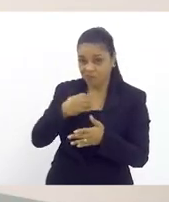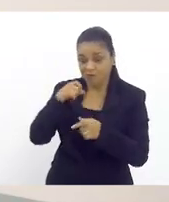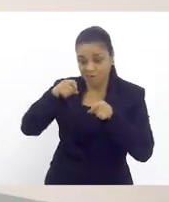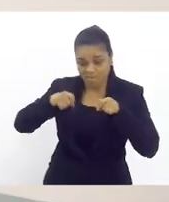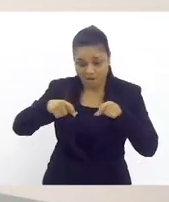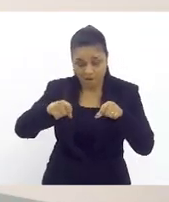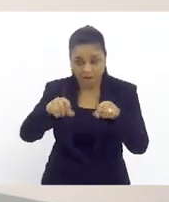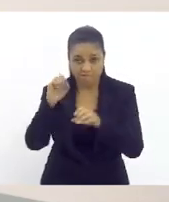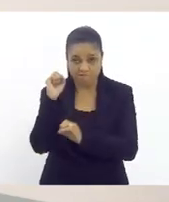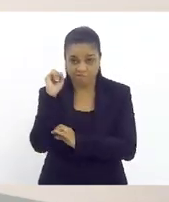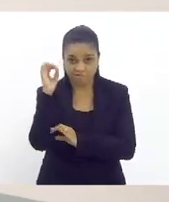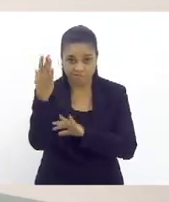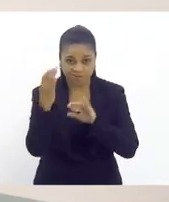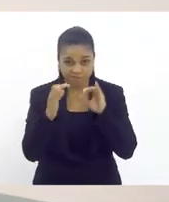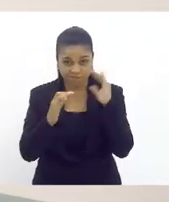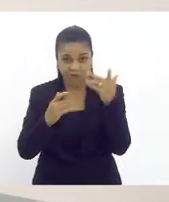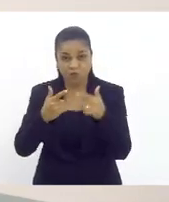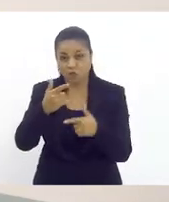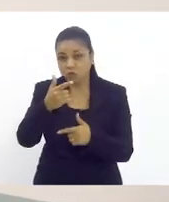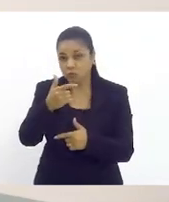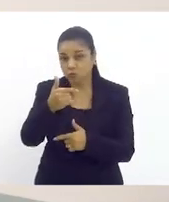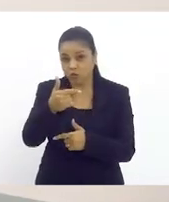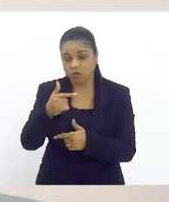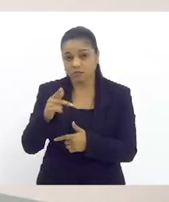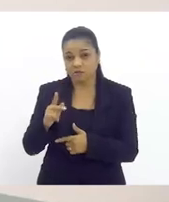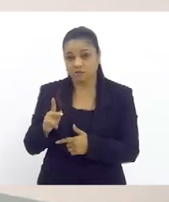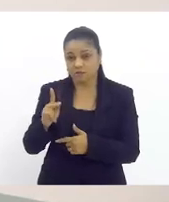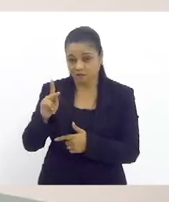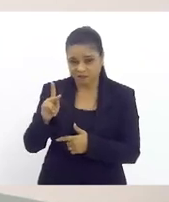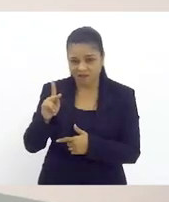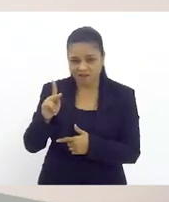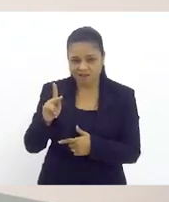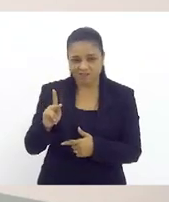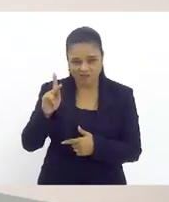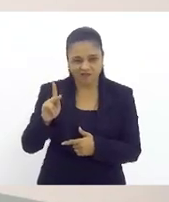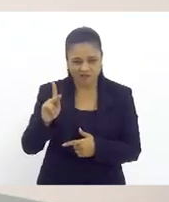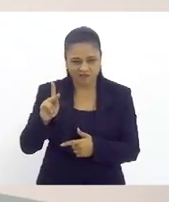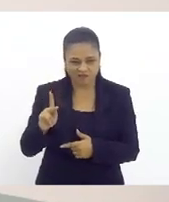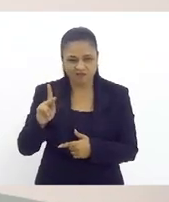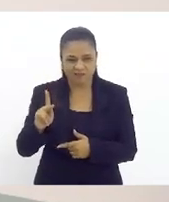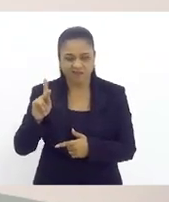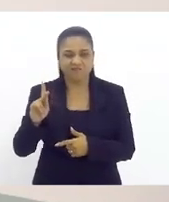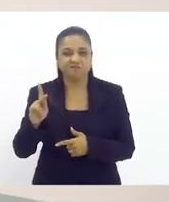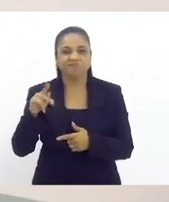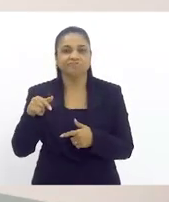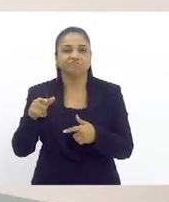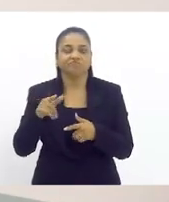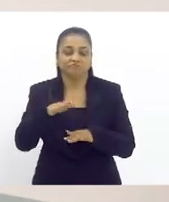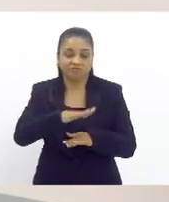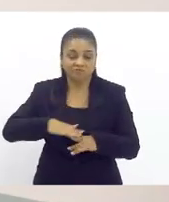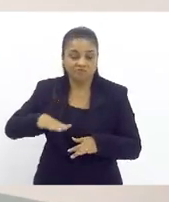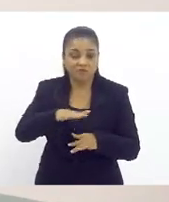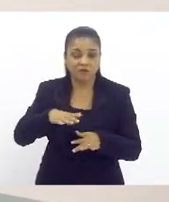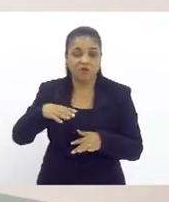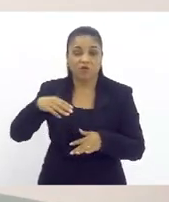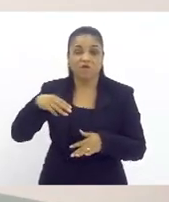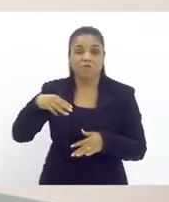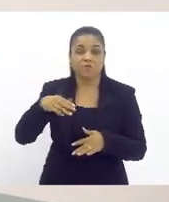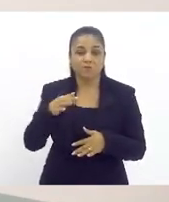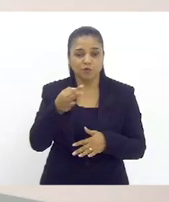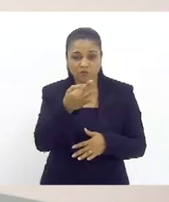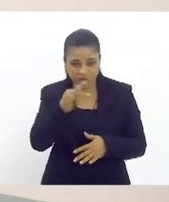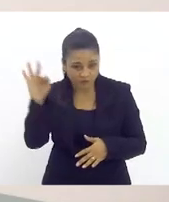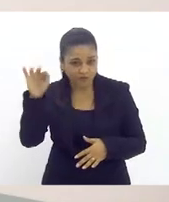12 hectares de Mata ele é um sitiante da maquete de cima região de Friburgo e